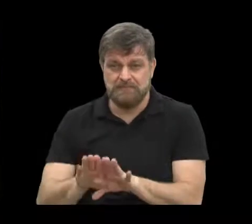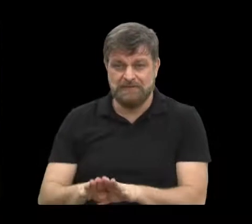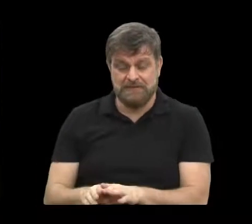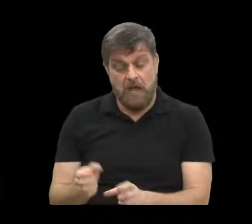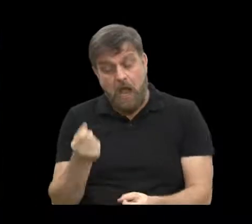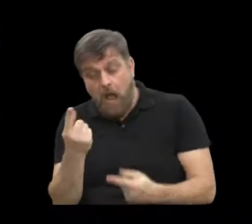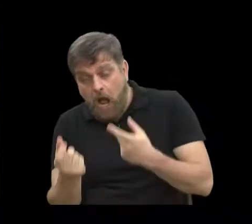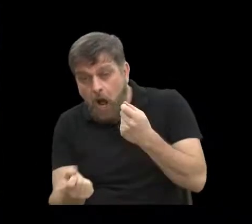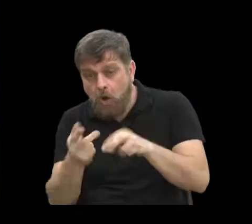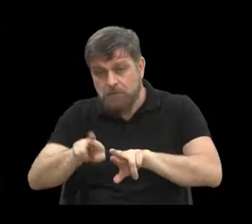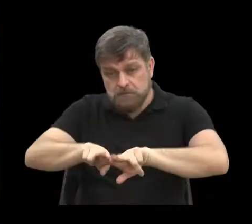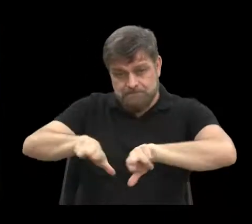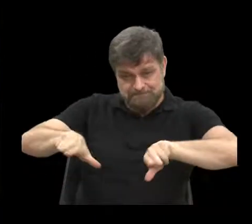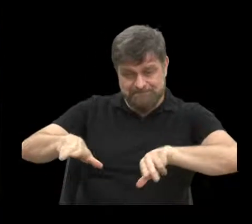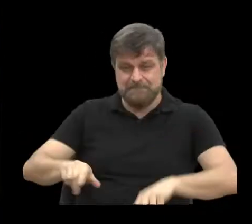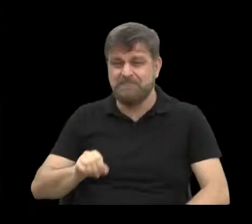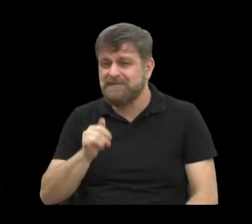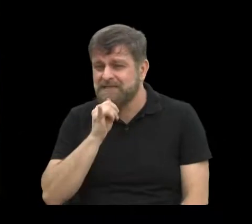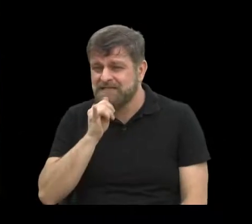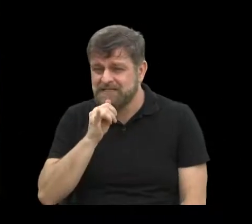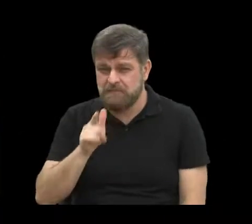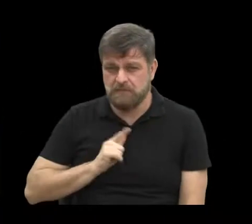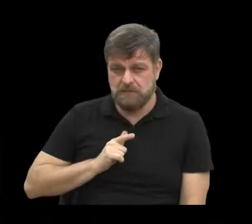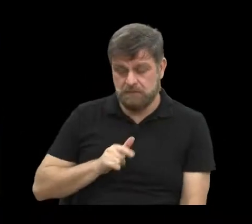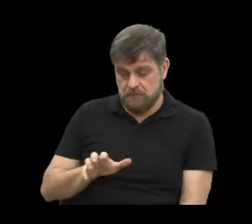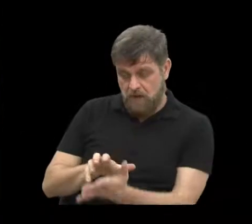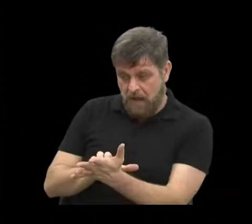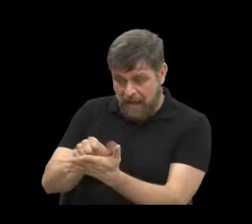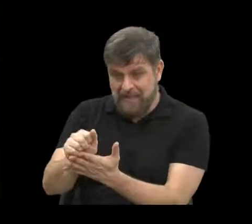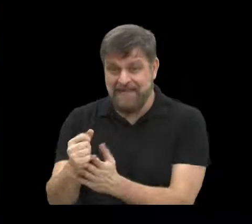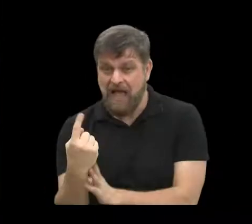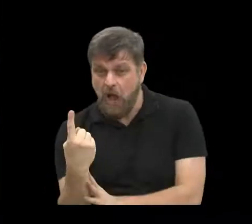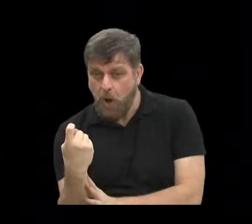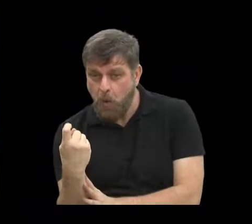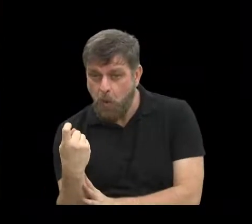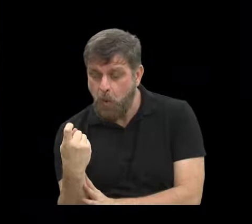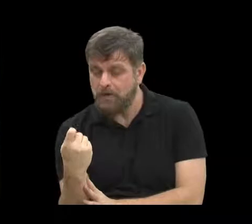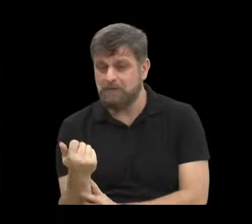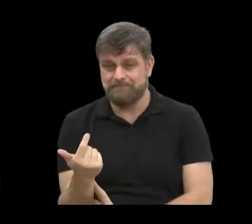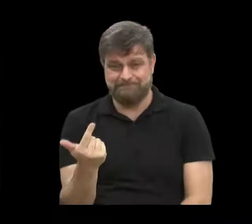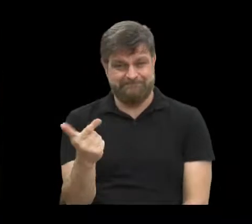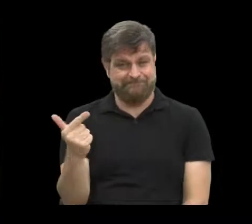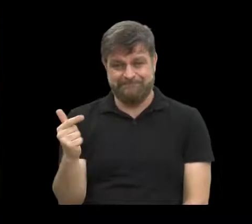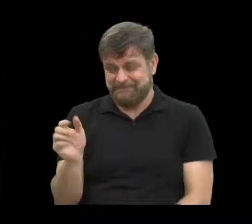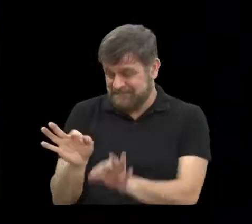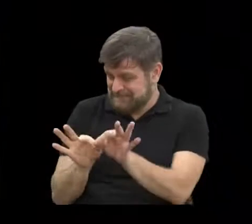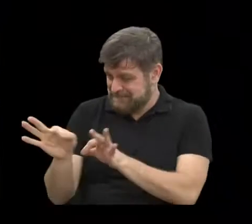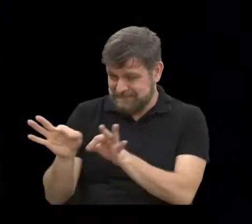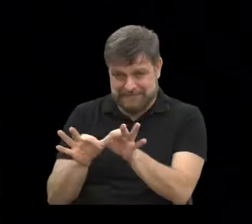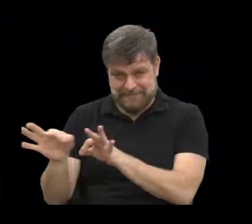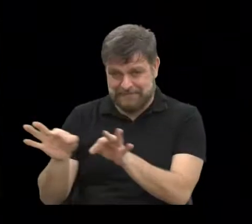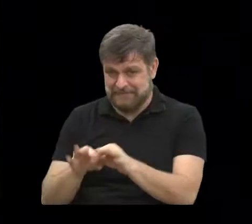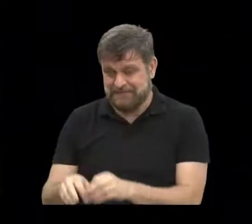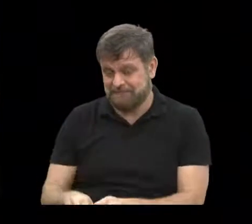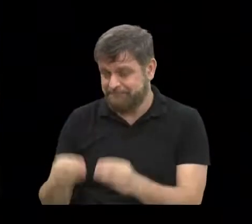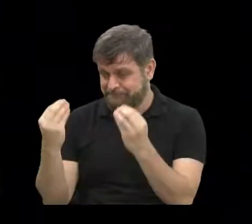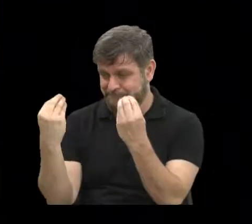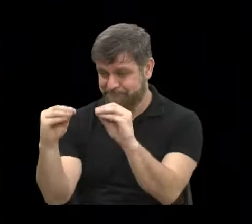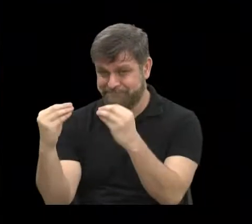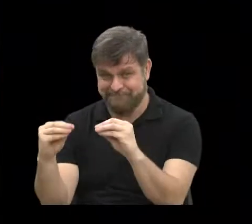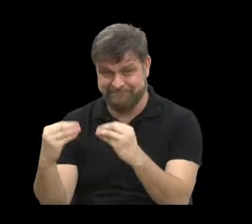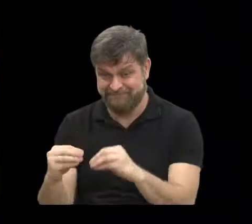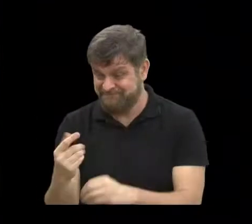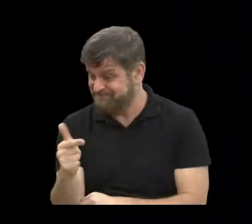exceções, são situações que o cadastro único ele não está preparado, né, para a inclusão